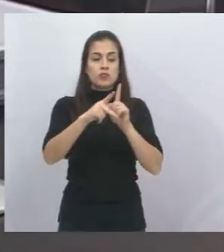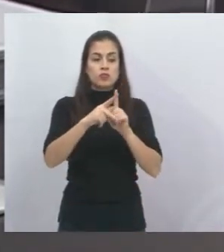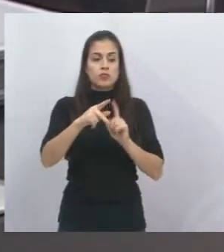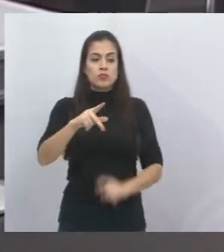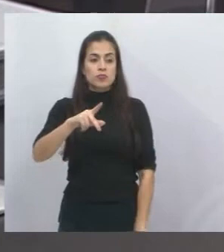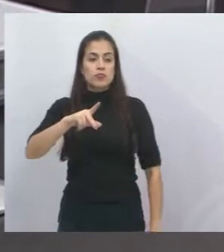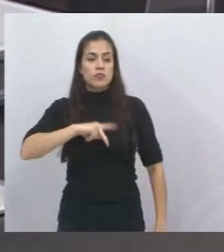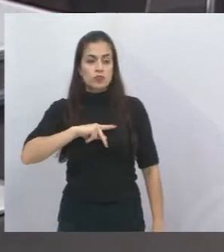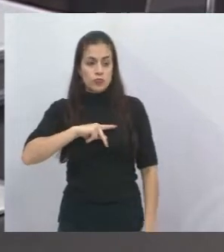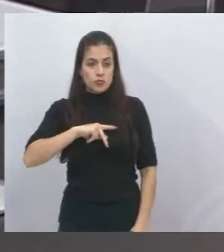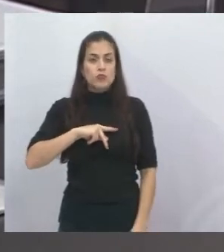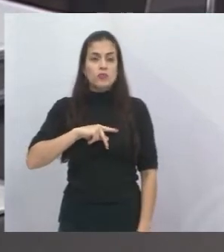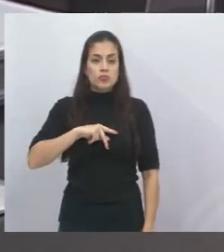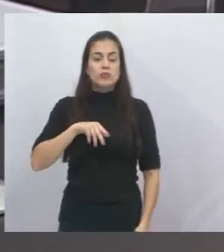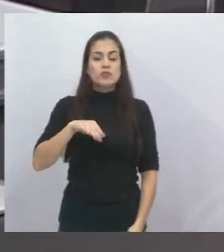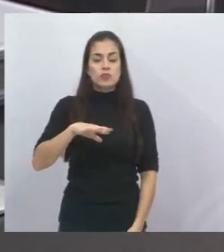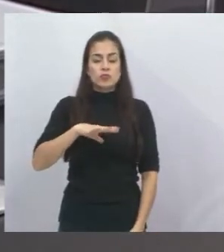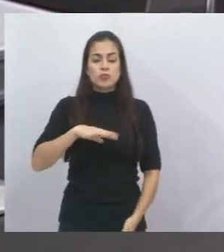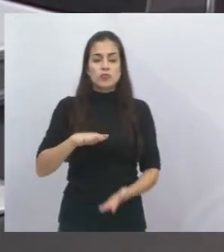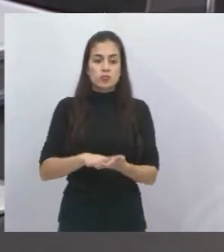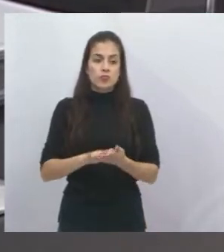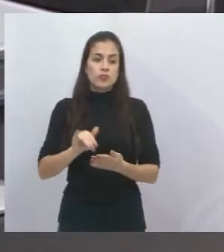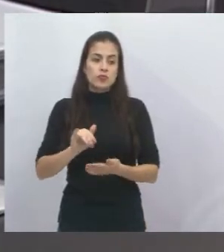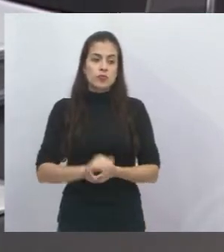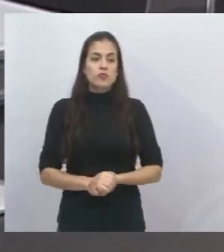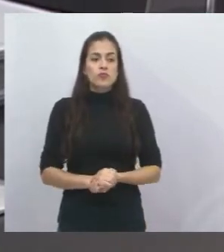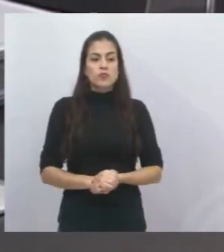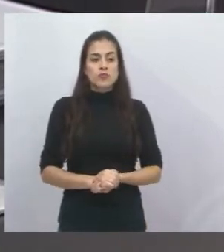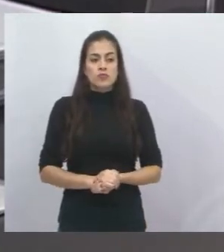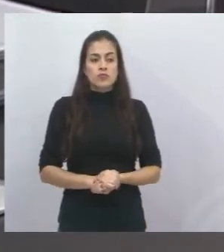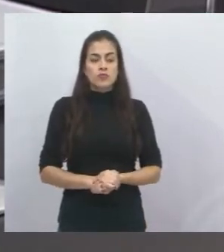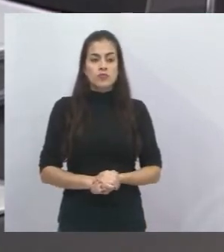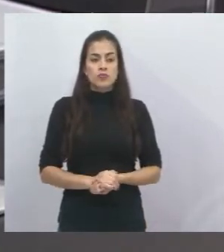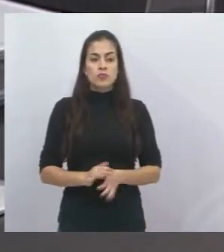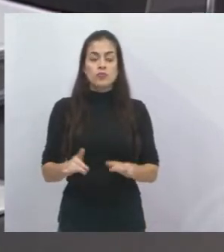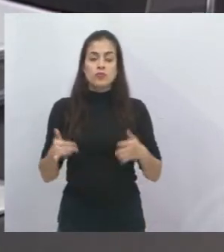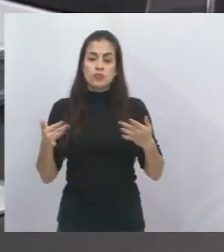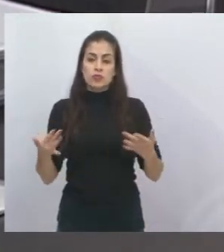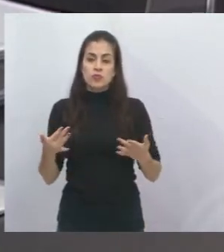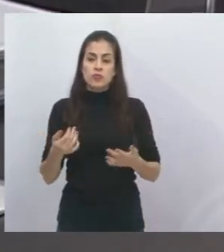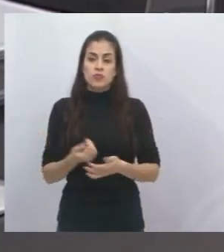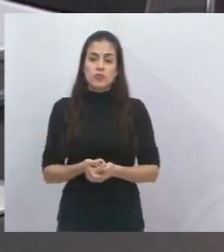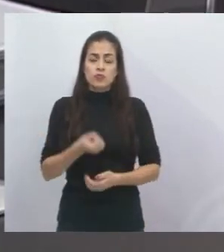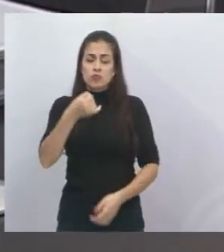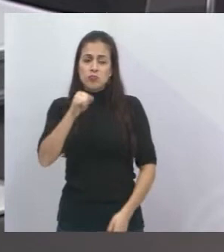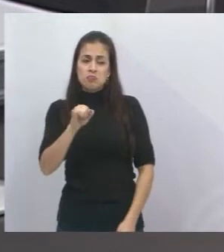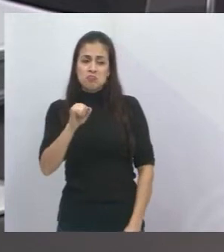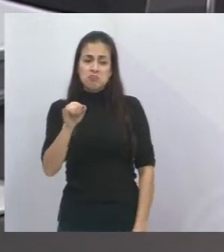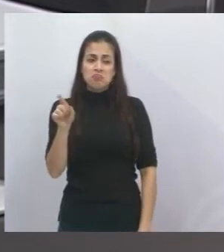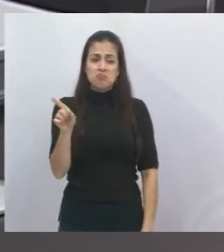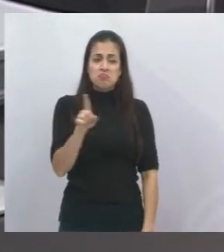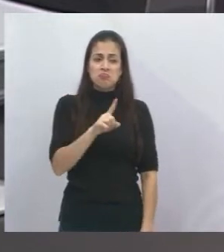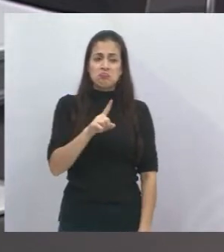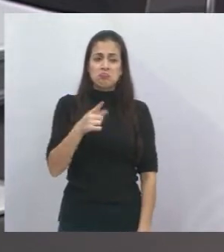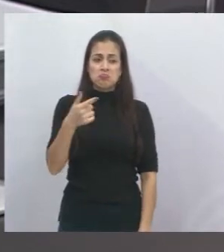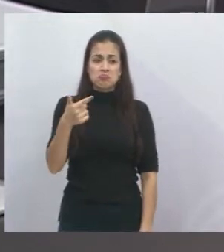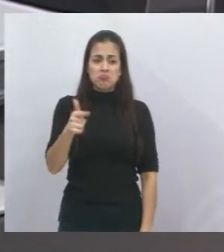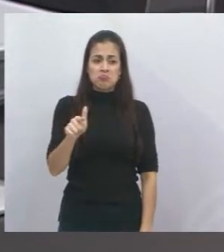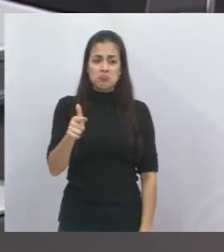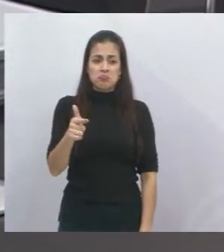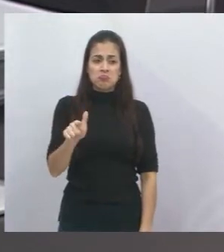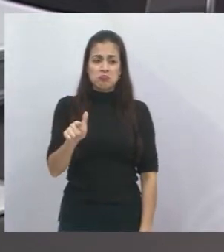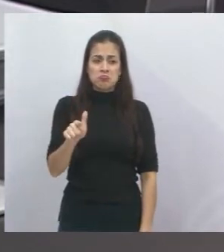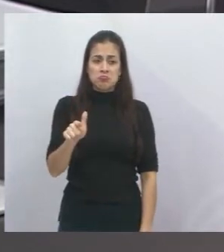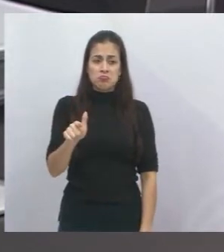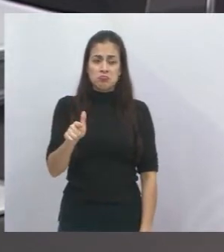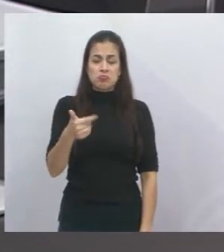sustentabilidade financeira do IPMJ. Sendo assim, se não houver distensionamento de esforço para o equacionamento